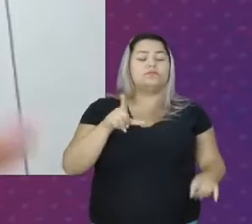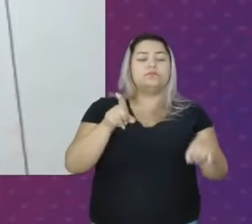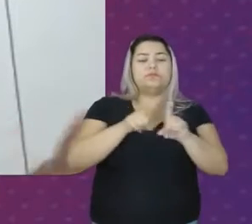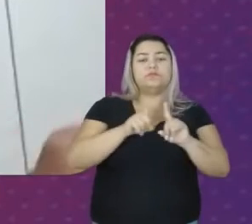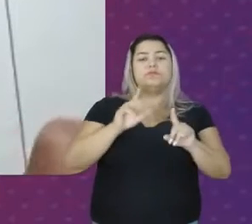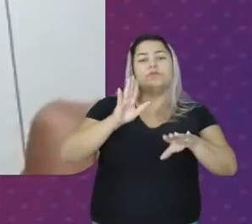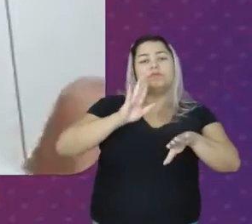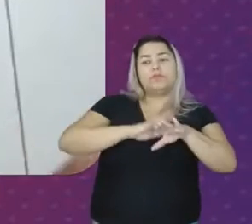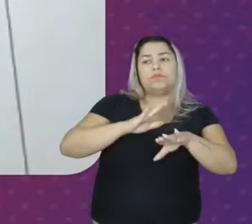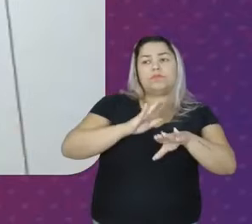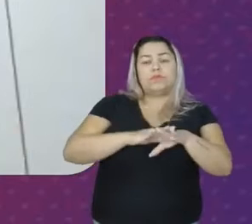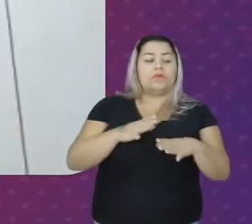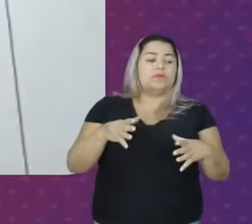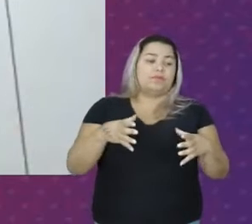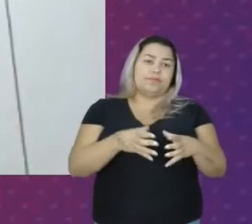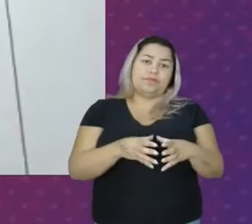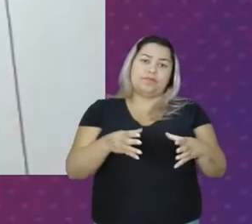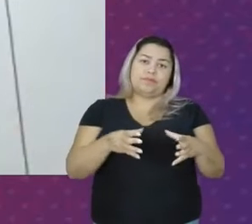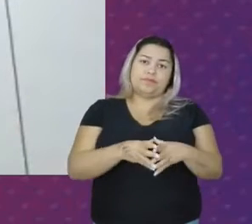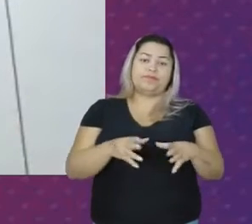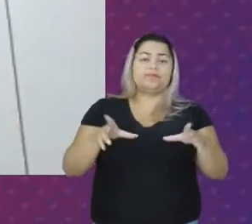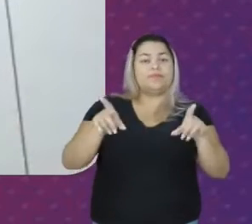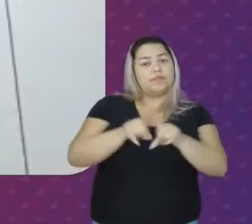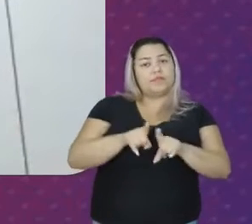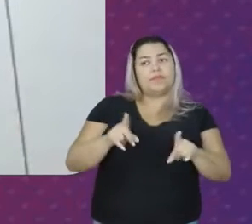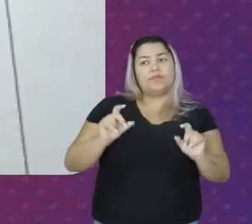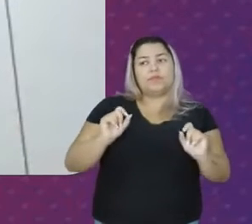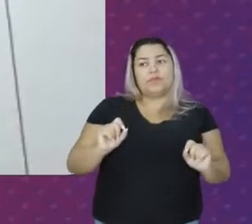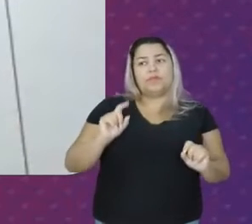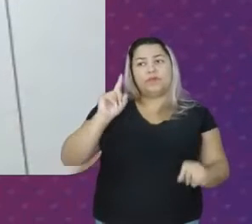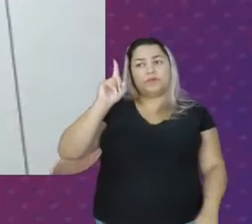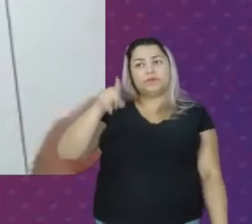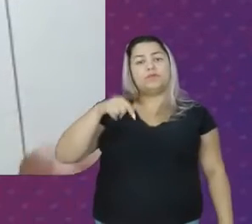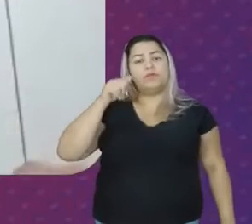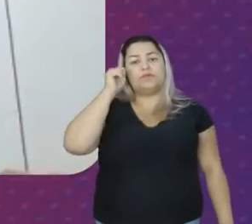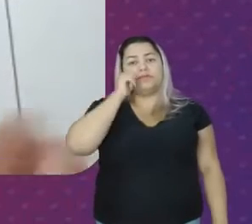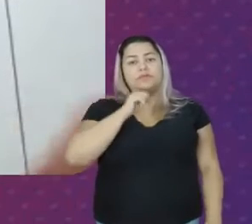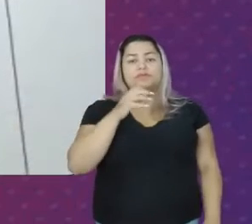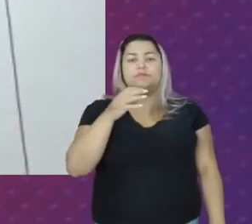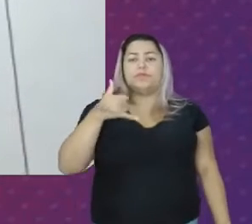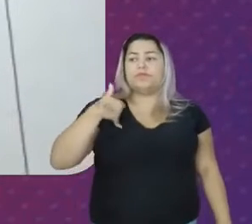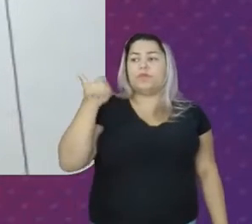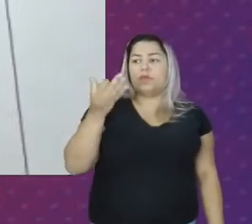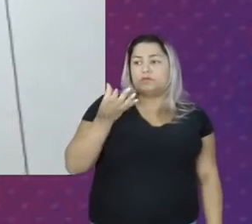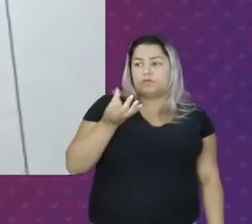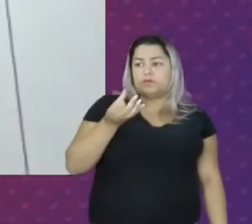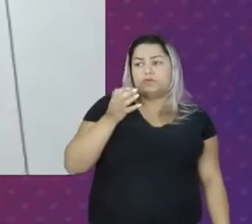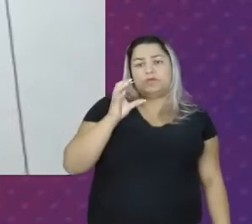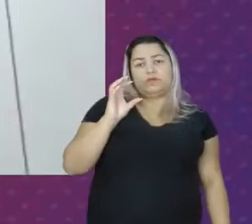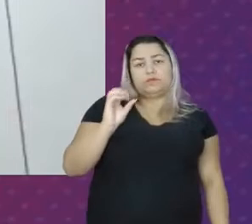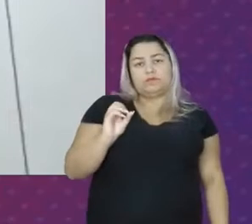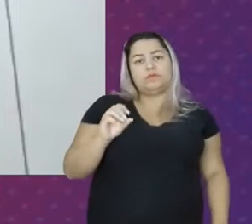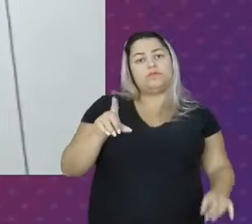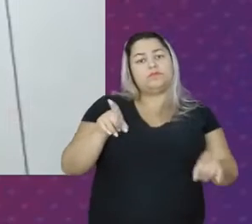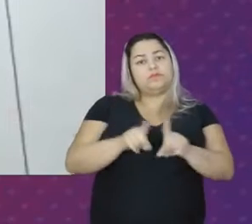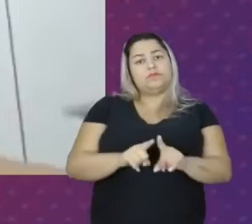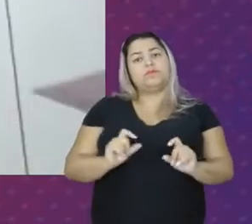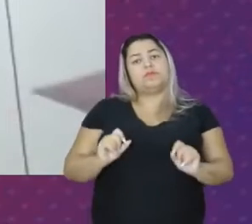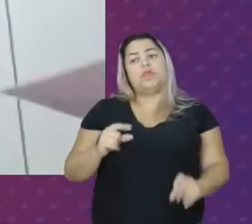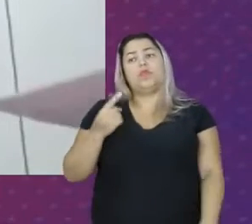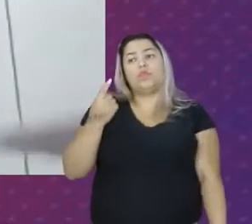tem mais um grupo que se encaixa, que são as mulheres maiores de 60 anos. Então, a pena é agravada em